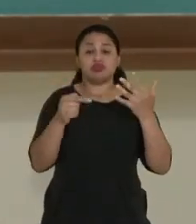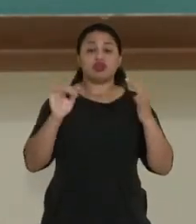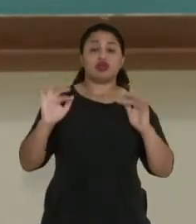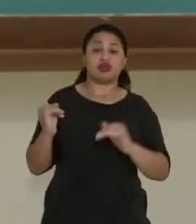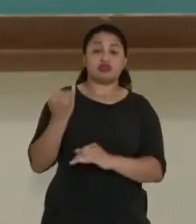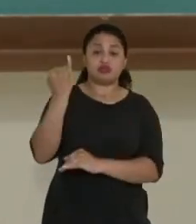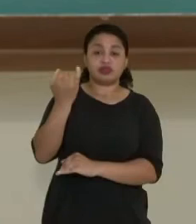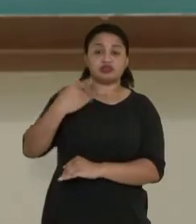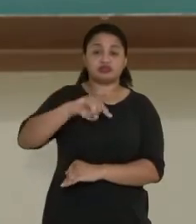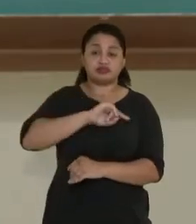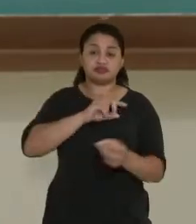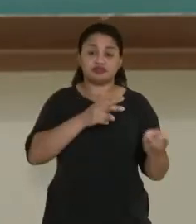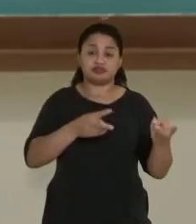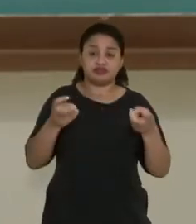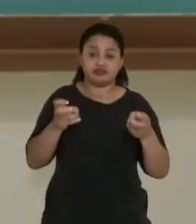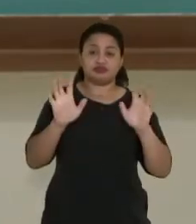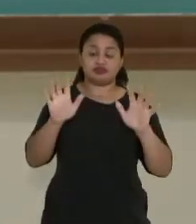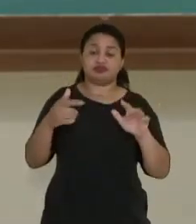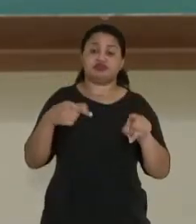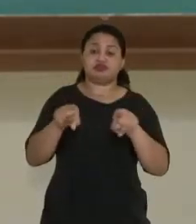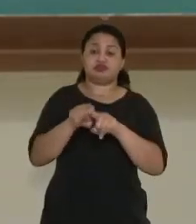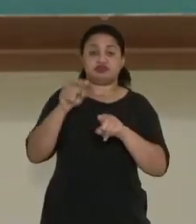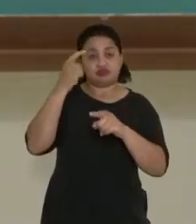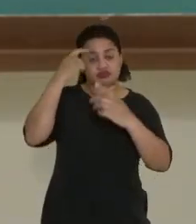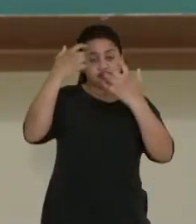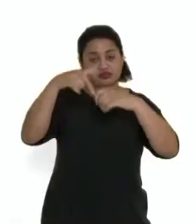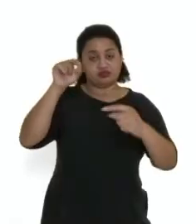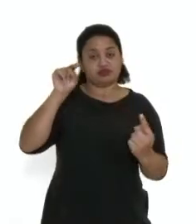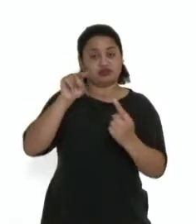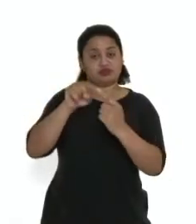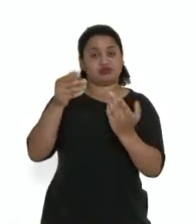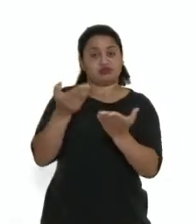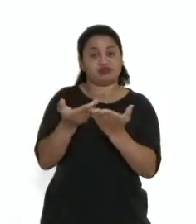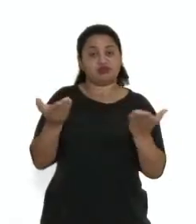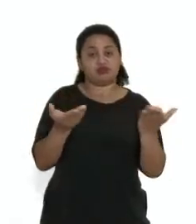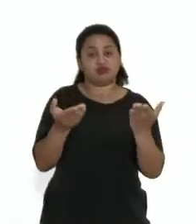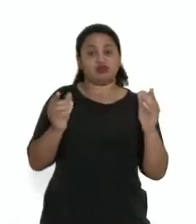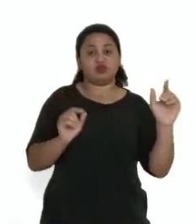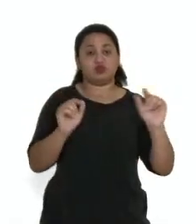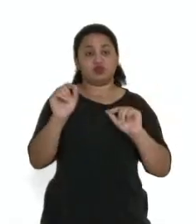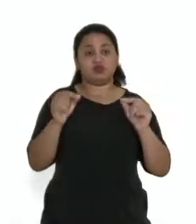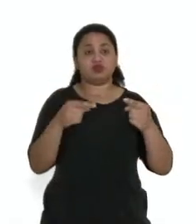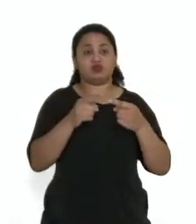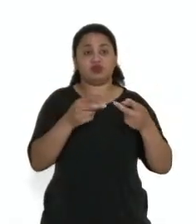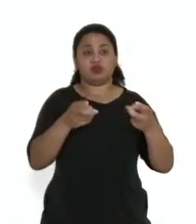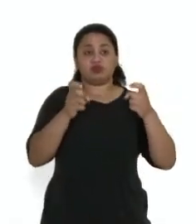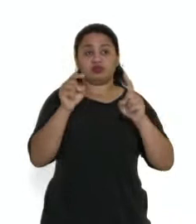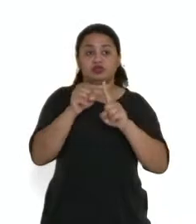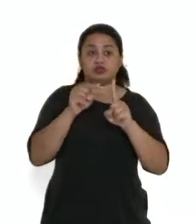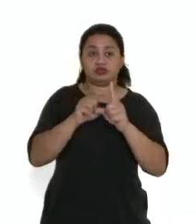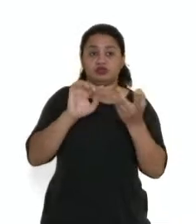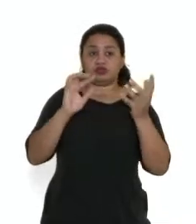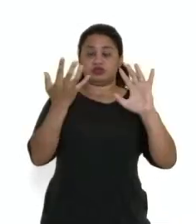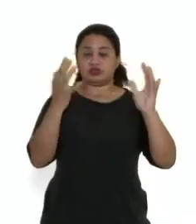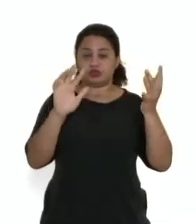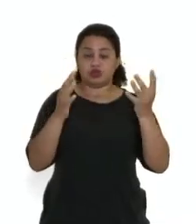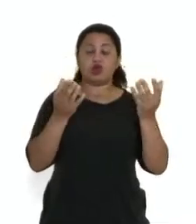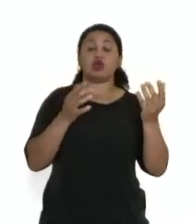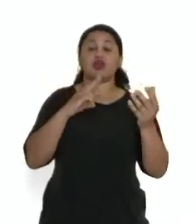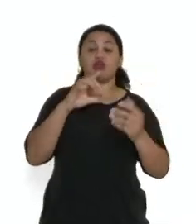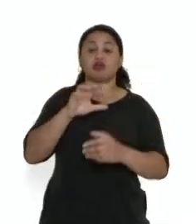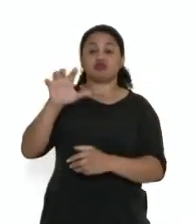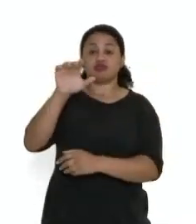gente identificar. E vamos juntos pensar ali no objetivo da nossa aula, né? Identificar os tipos climáticos da região